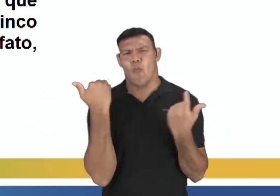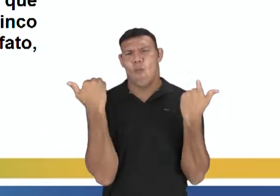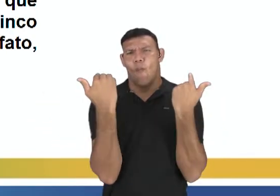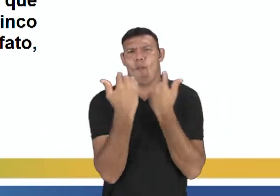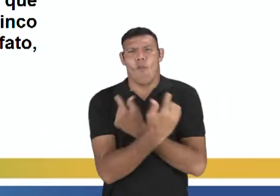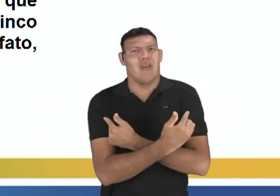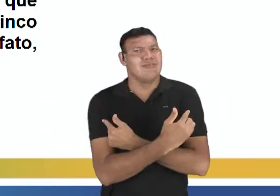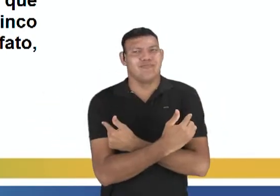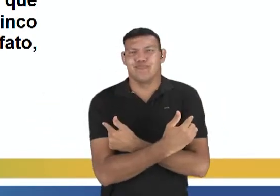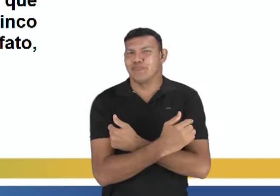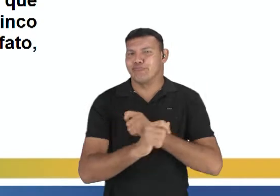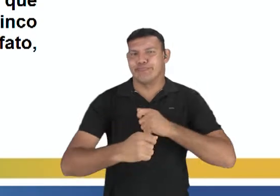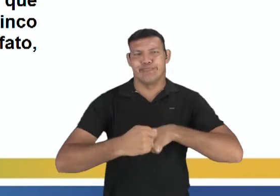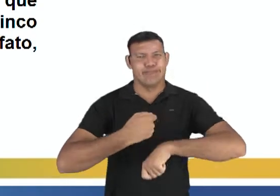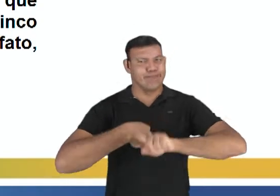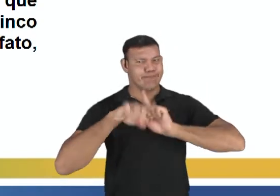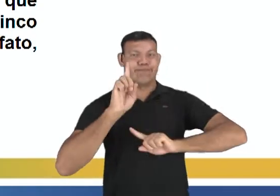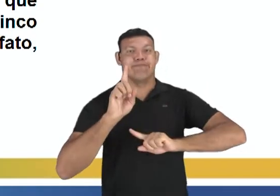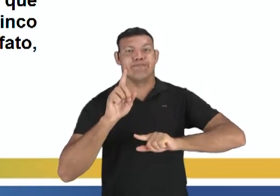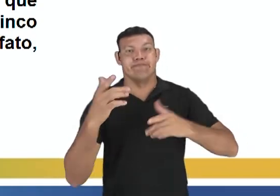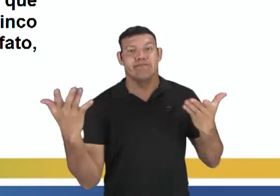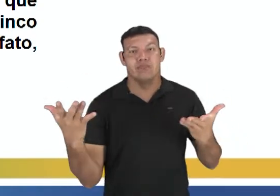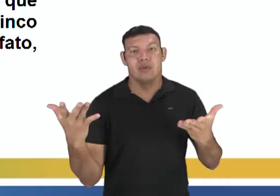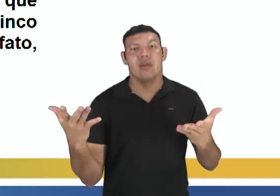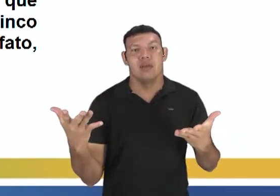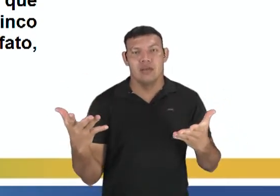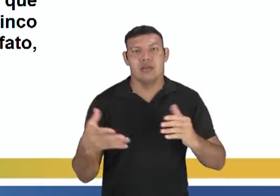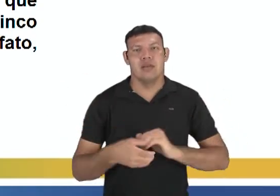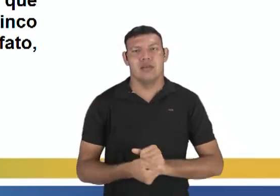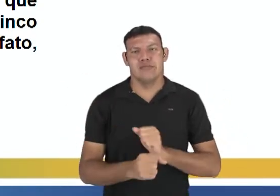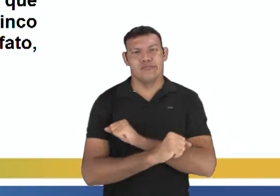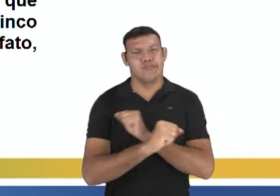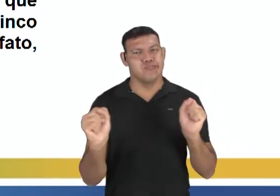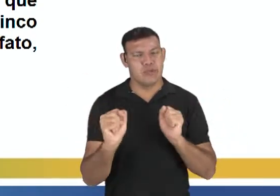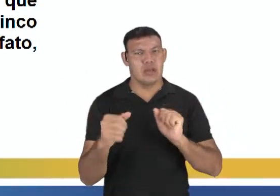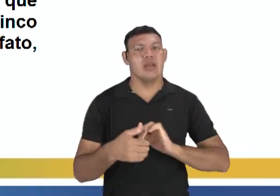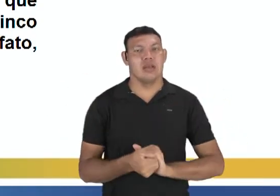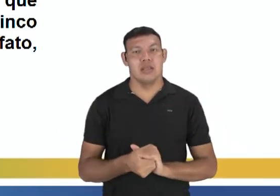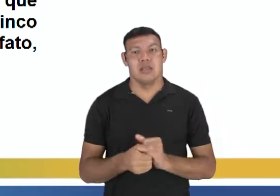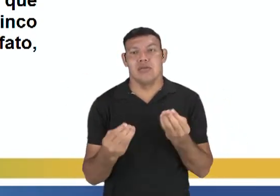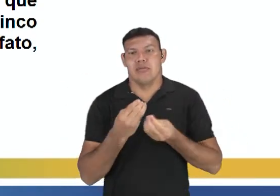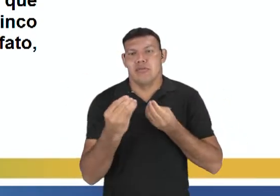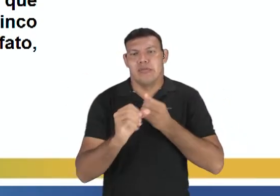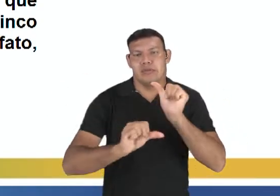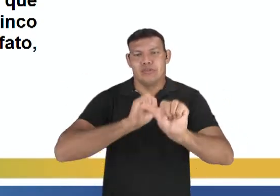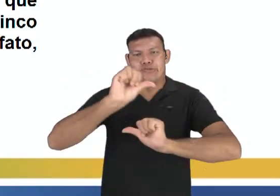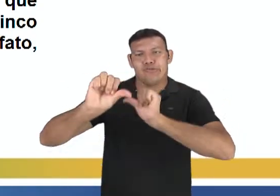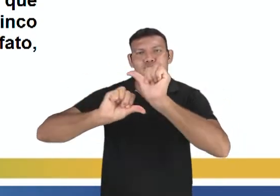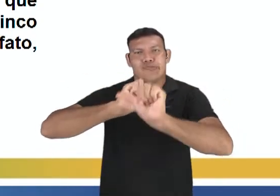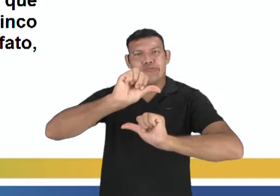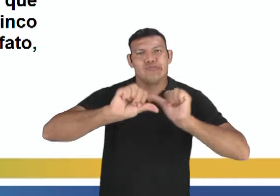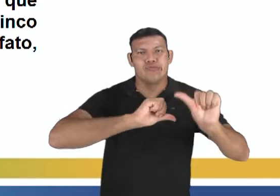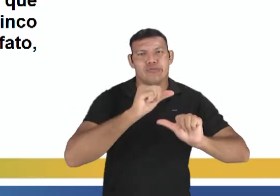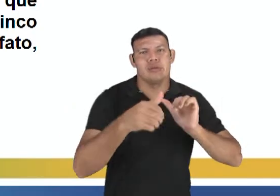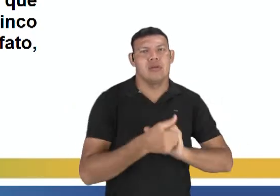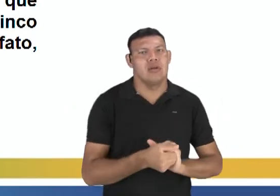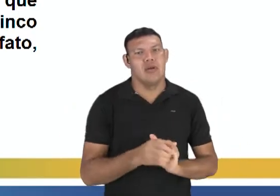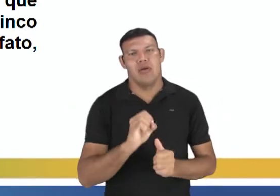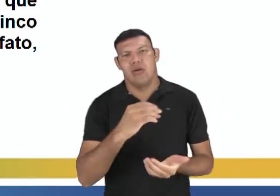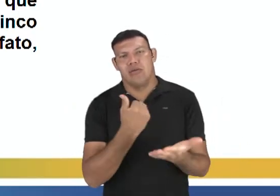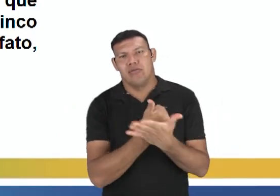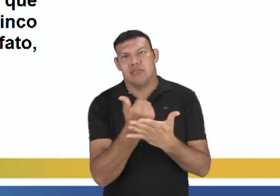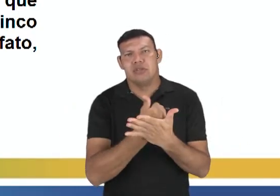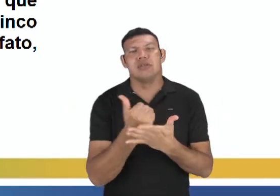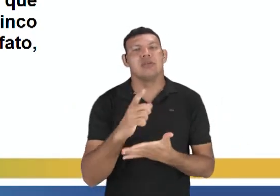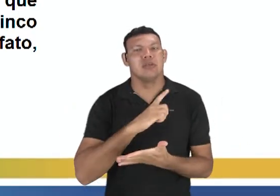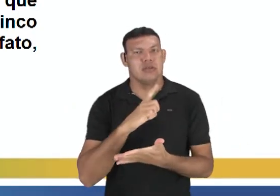seríamos incapazes, né, de perceber as variações do meio e, consequentemente, produzir a ação adequada diante